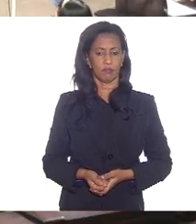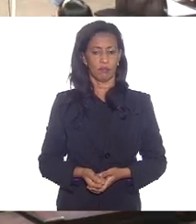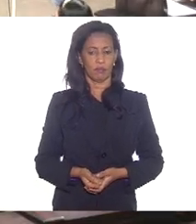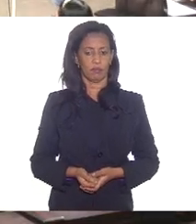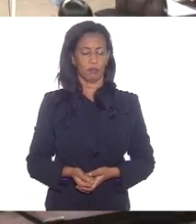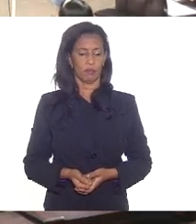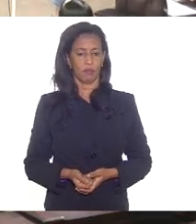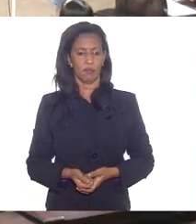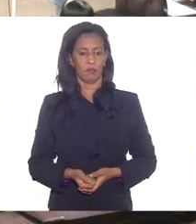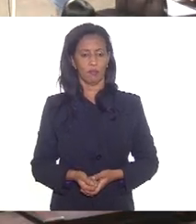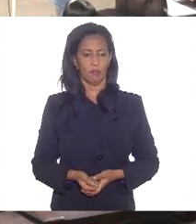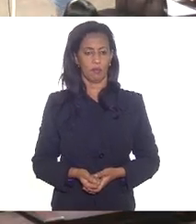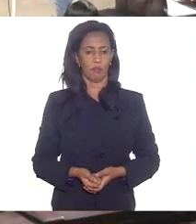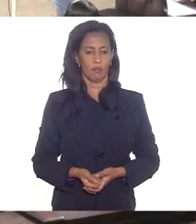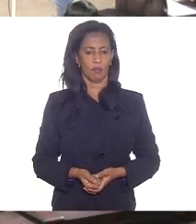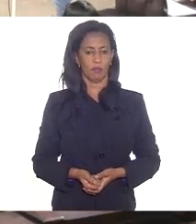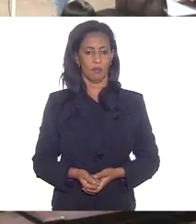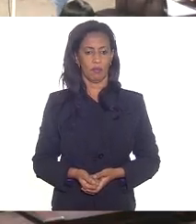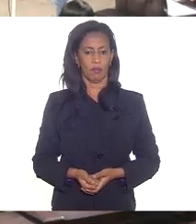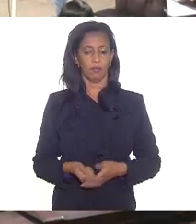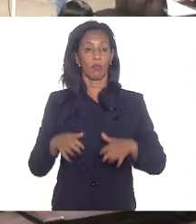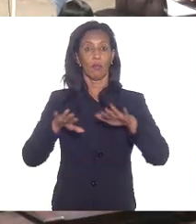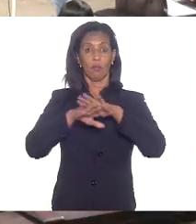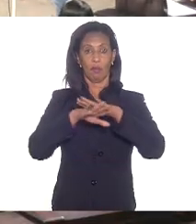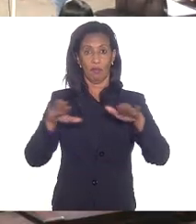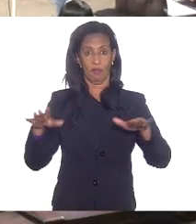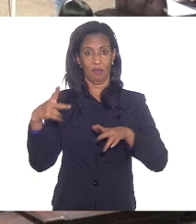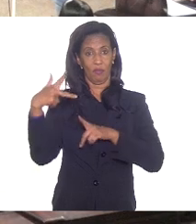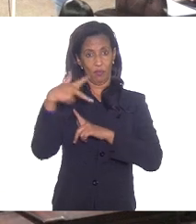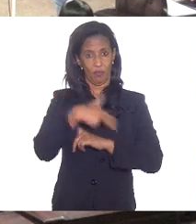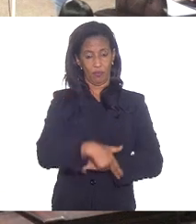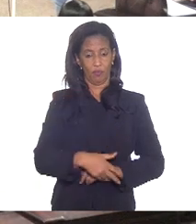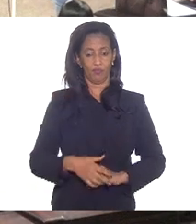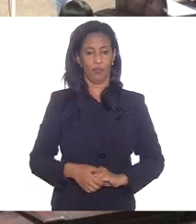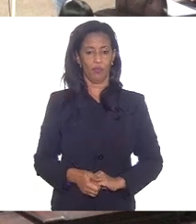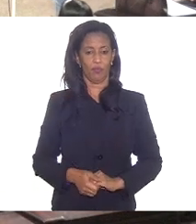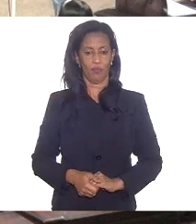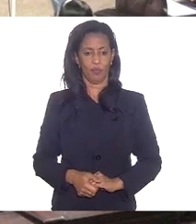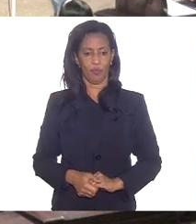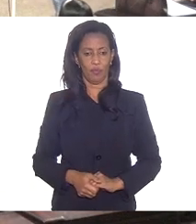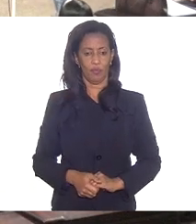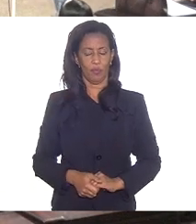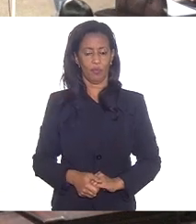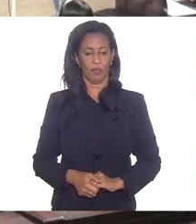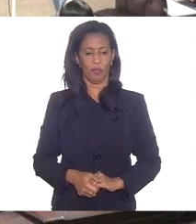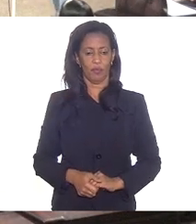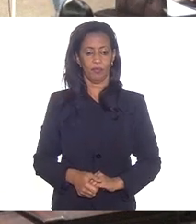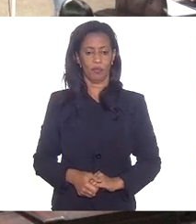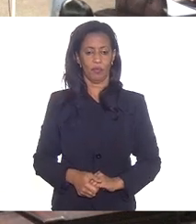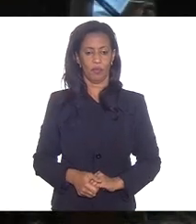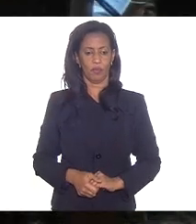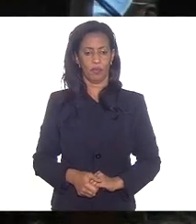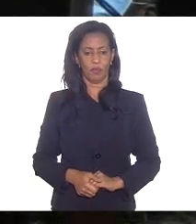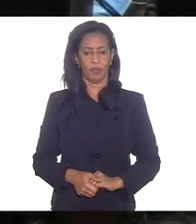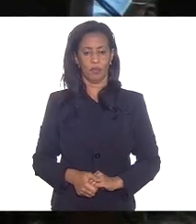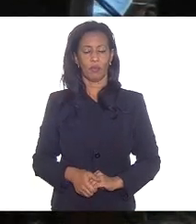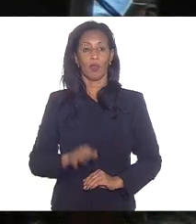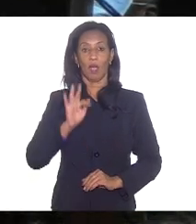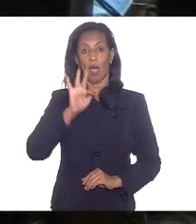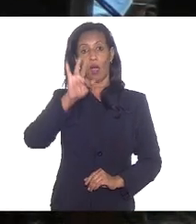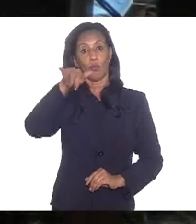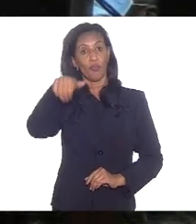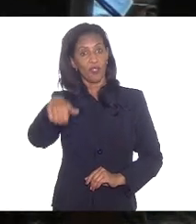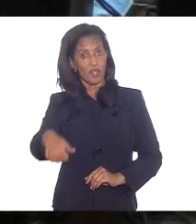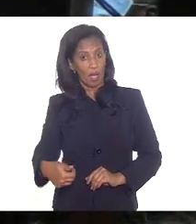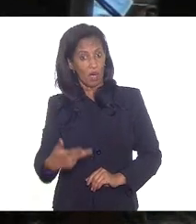tempo. Não vou dar. Olha, não o vocabulário chulo. Não vou dar. O vocabulário chulo. Ao final, se Vossa Excelência quiser, pela ordem, eu